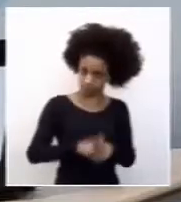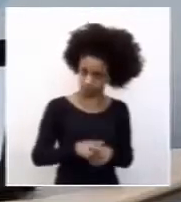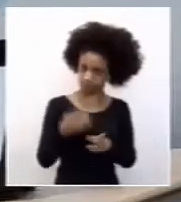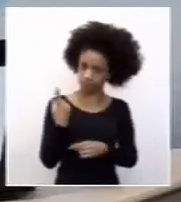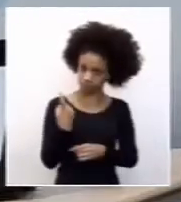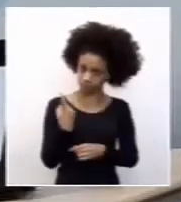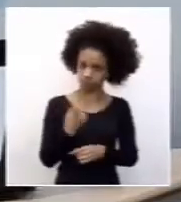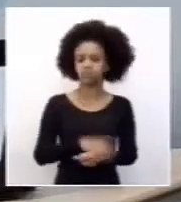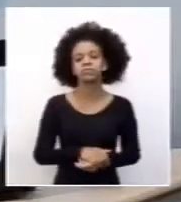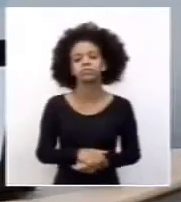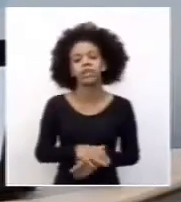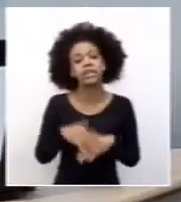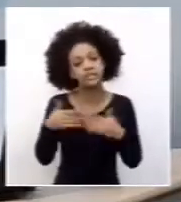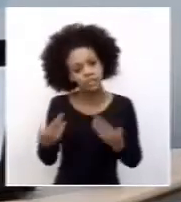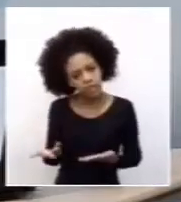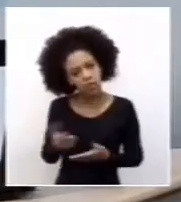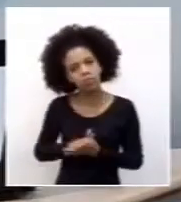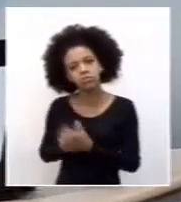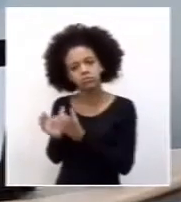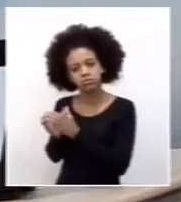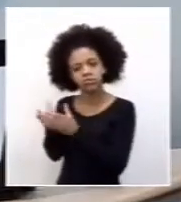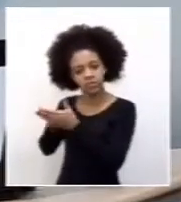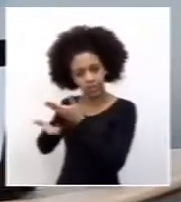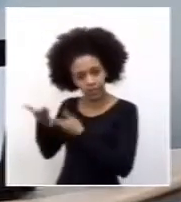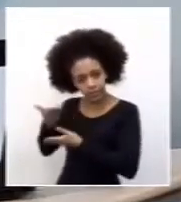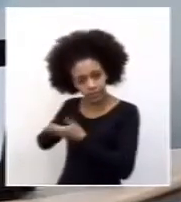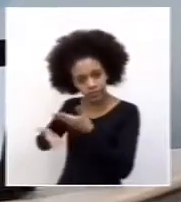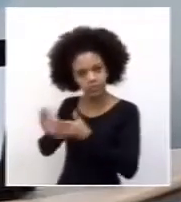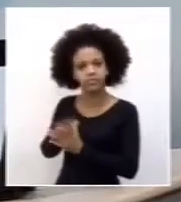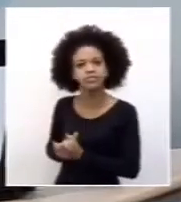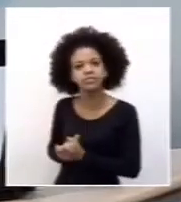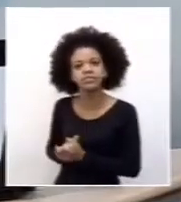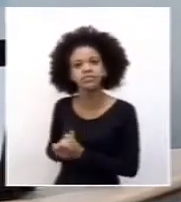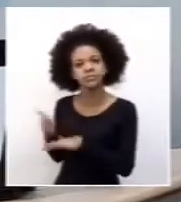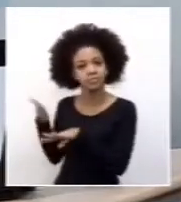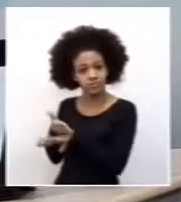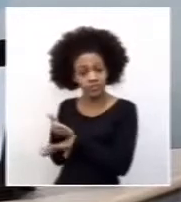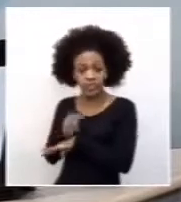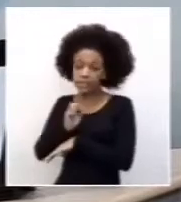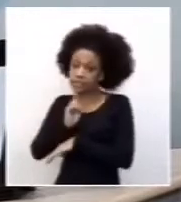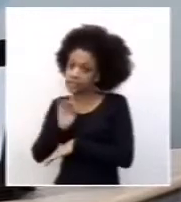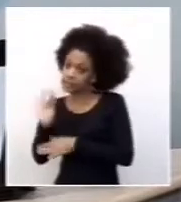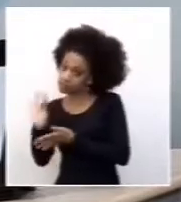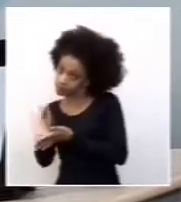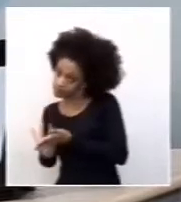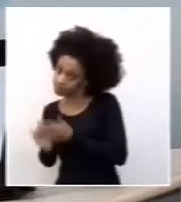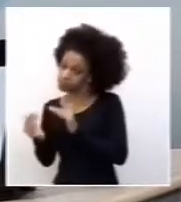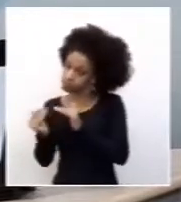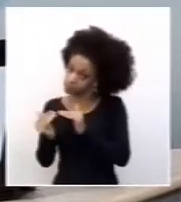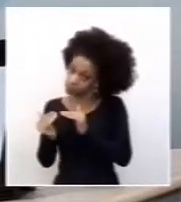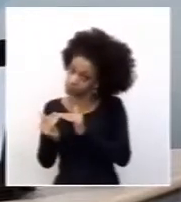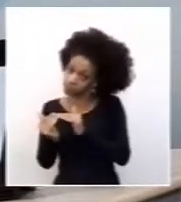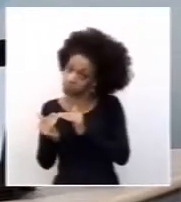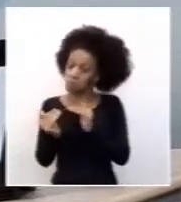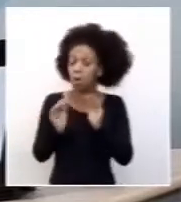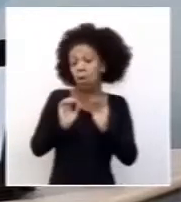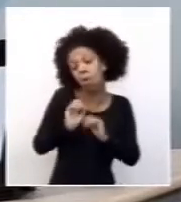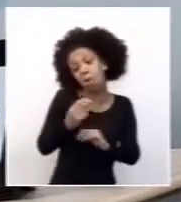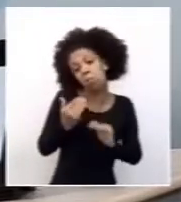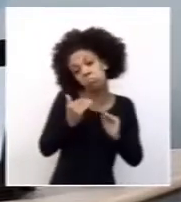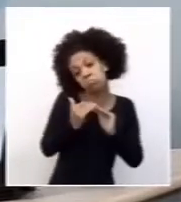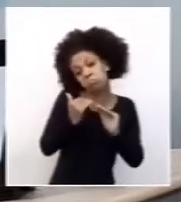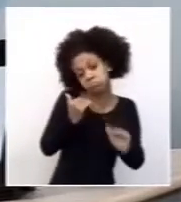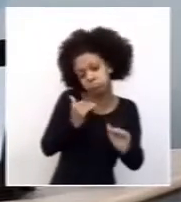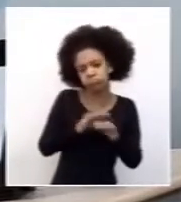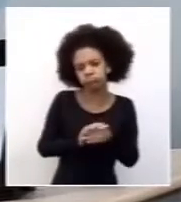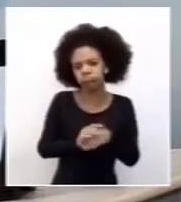mesma dinâmica, né, interação no chat com os professores, se concorda com o verdadeiro ou se discorda com o falso, você terá alguns